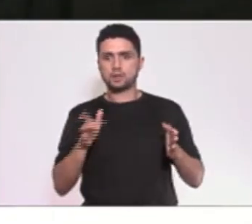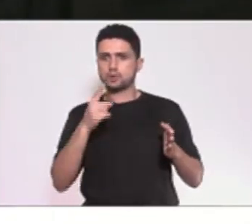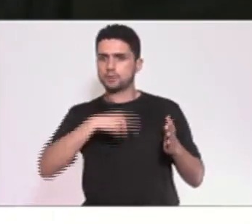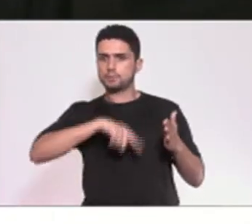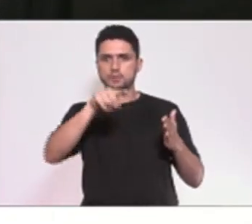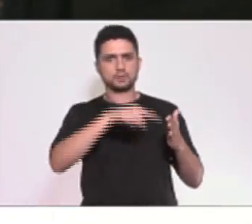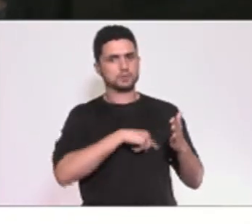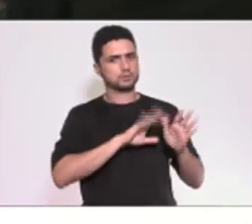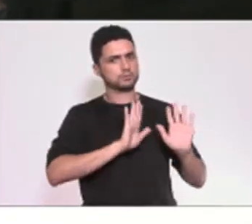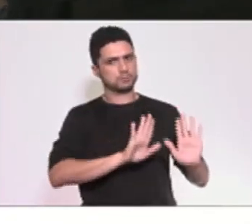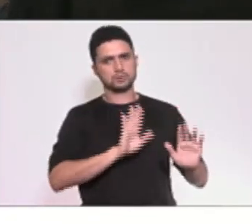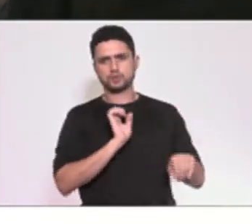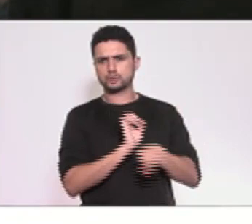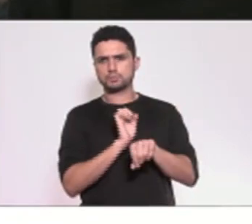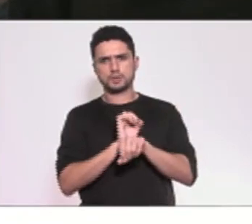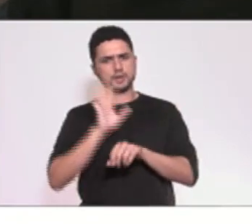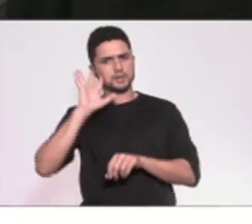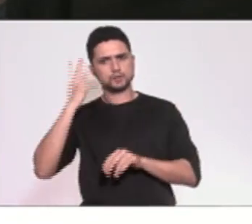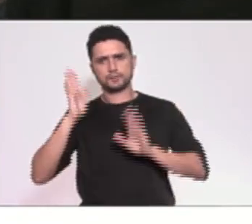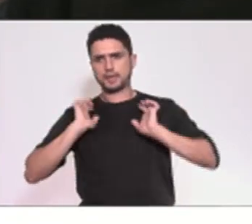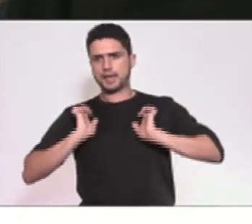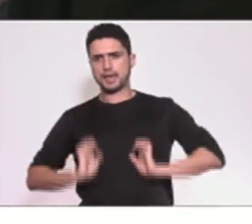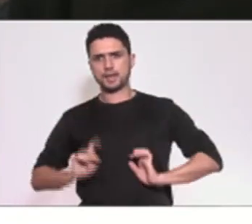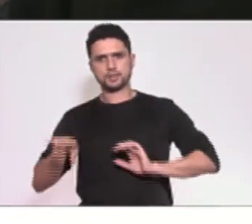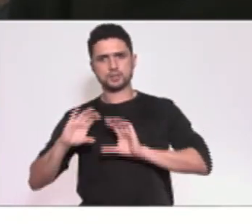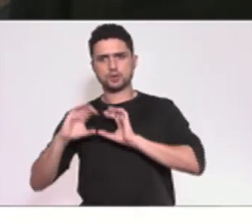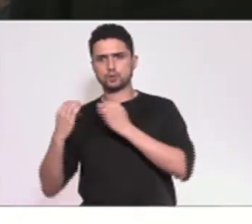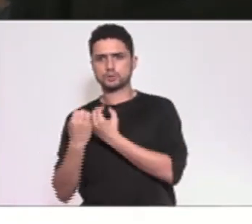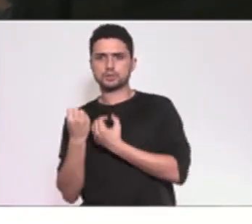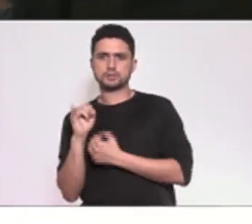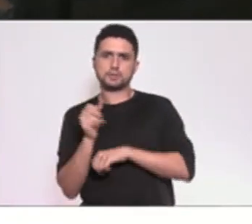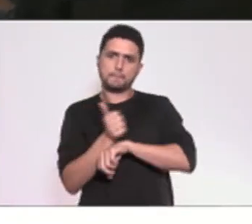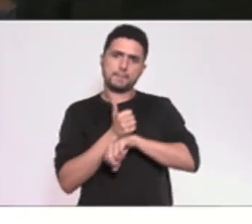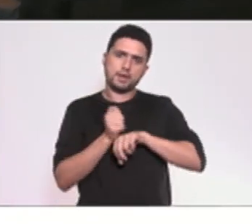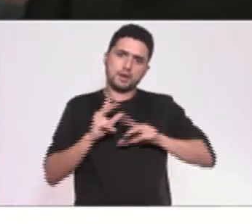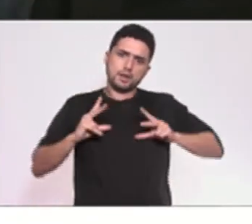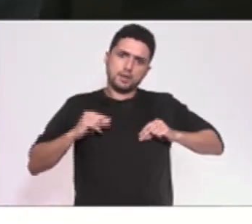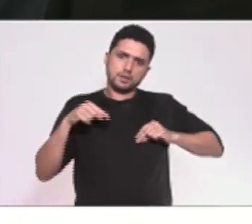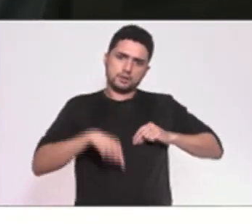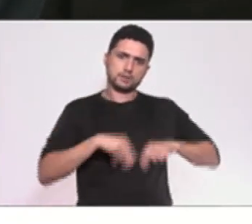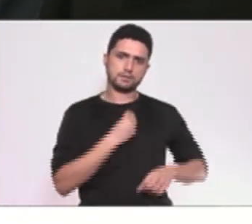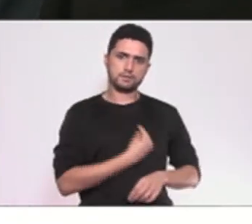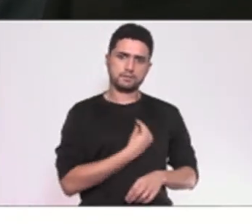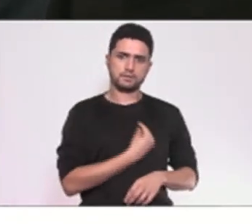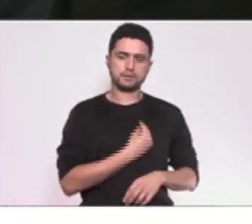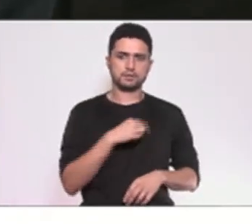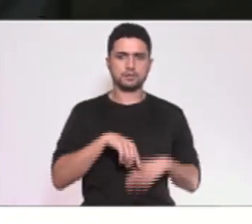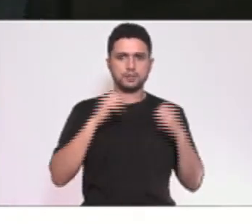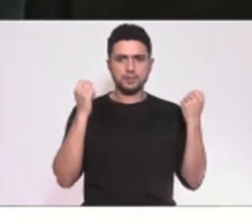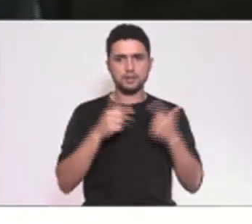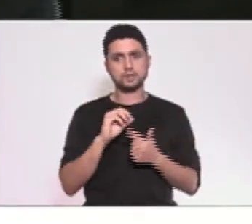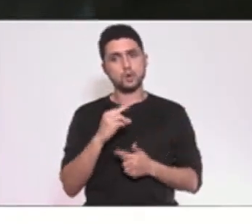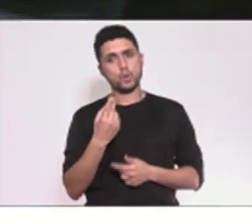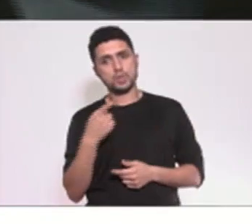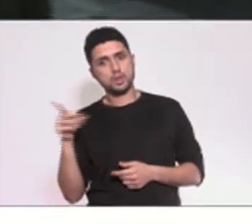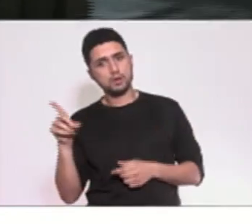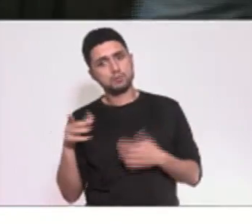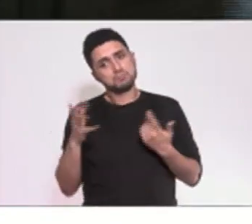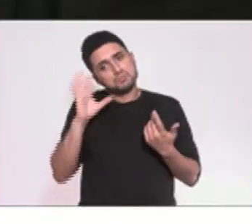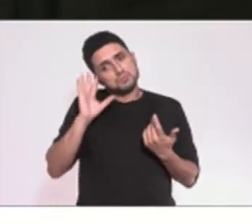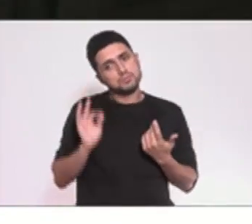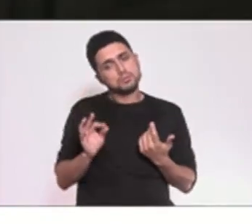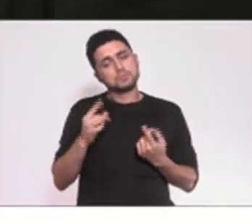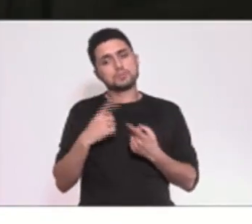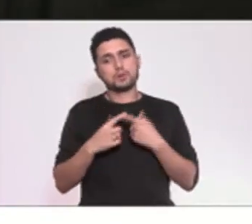resolva, então, pelo Conselho de Ética, se merecem ou não estar nessa casa, processo que sobrestei